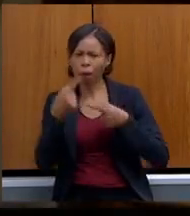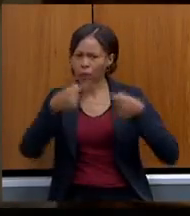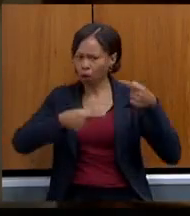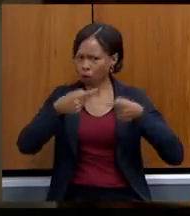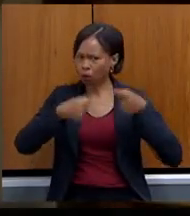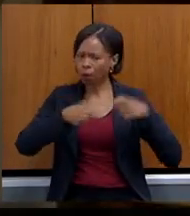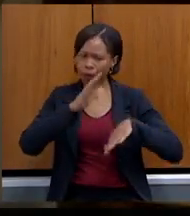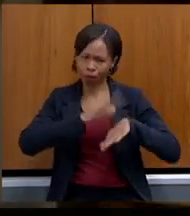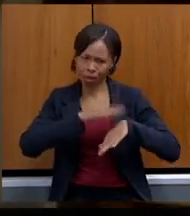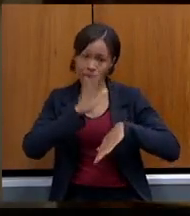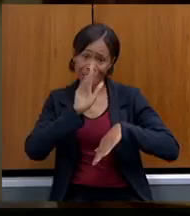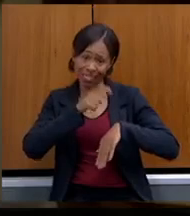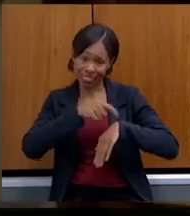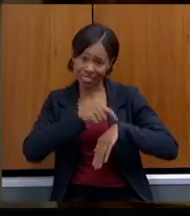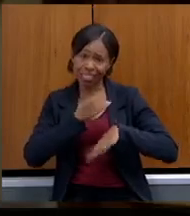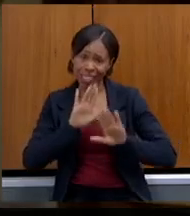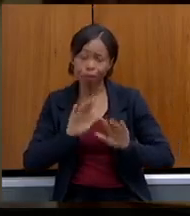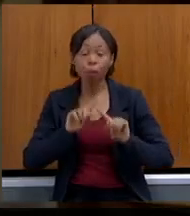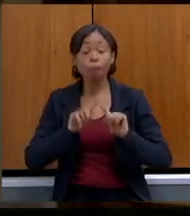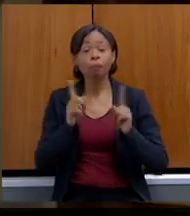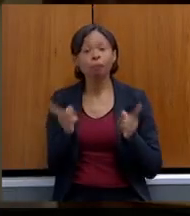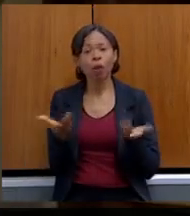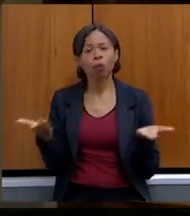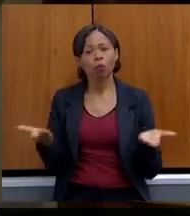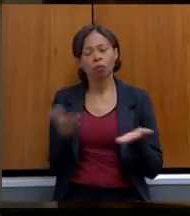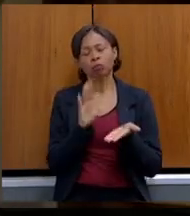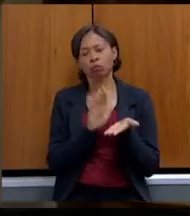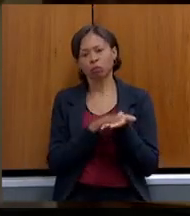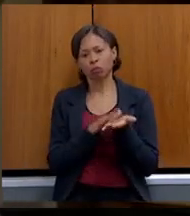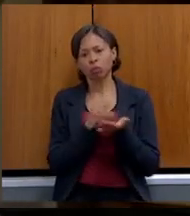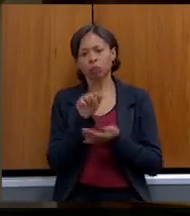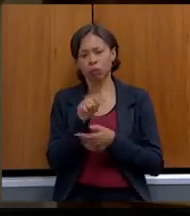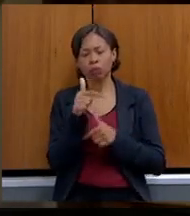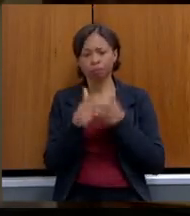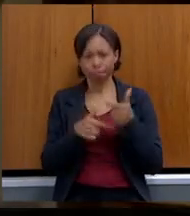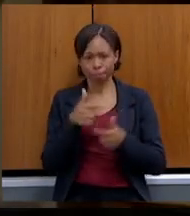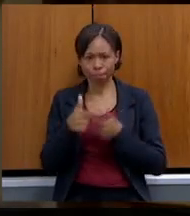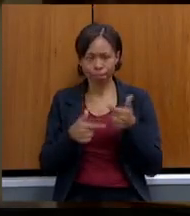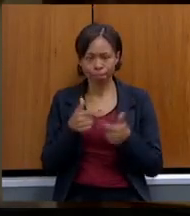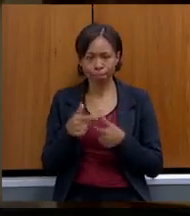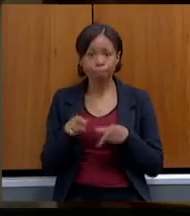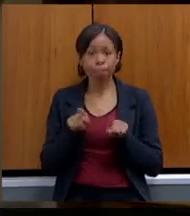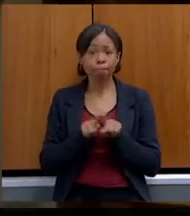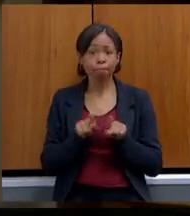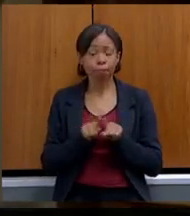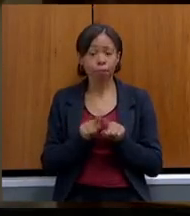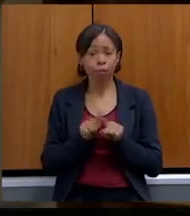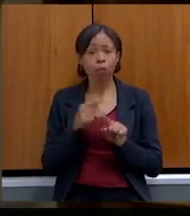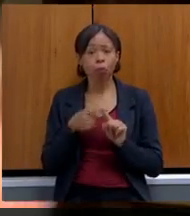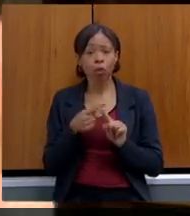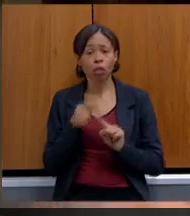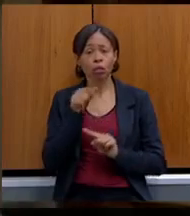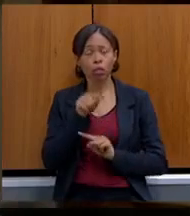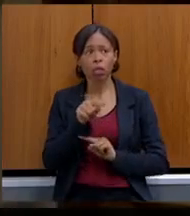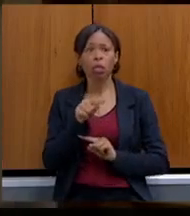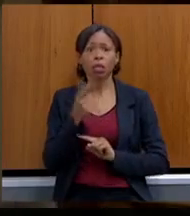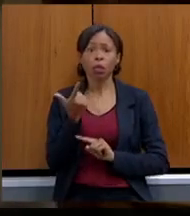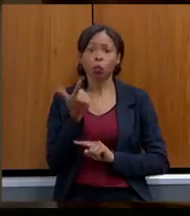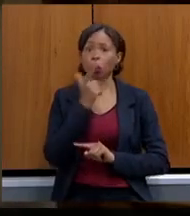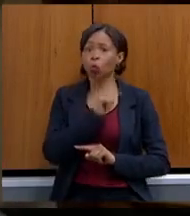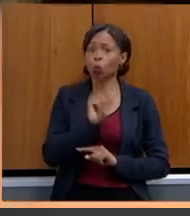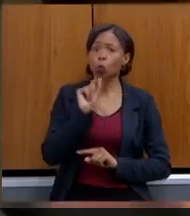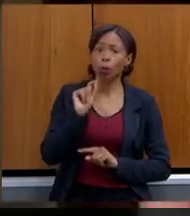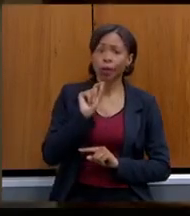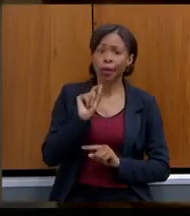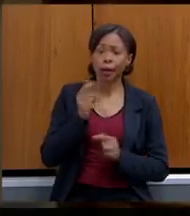debate o maior tempo mas parabéns pelo que está executando parabéns por suprir vai o